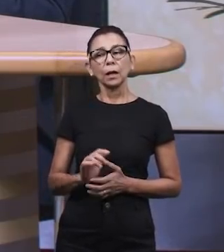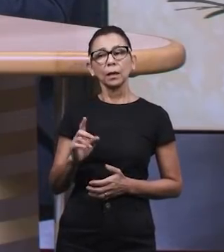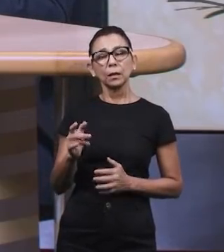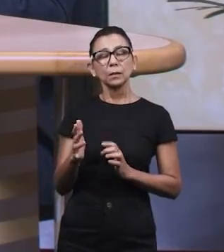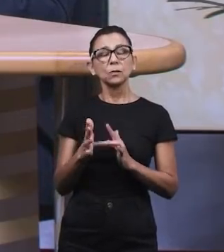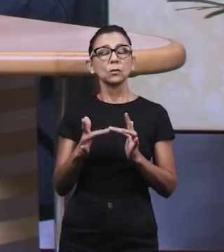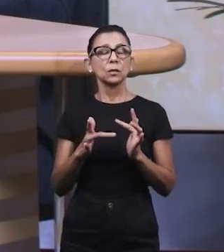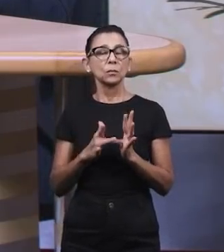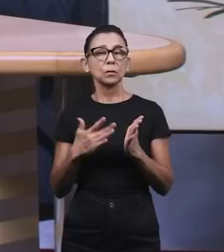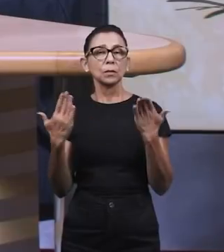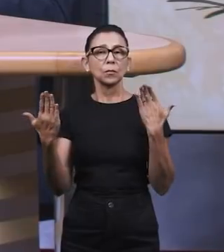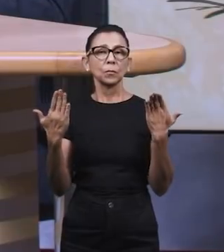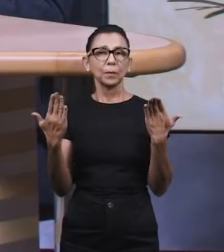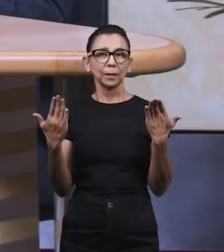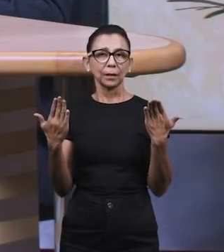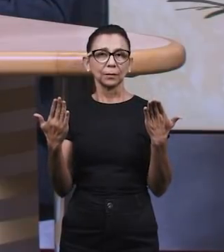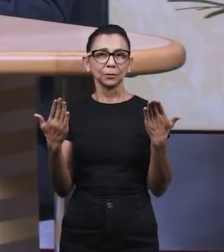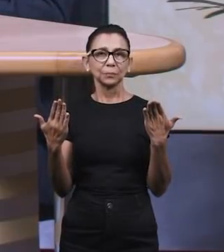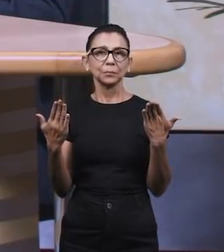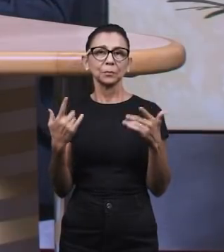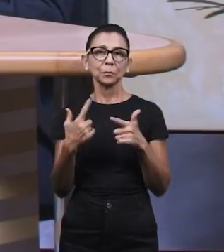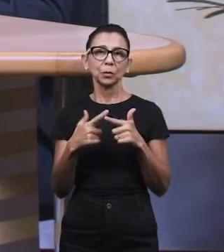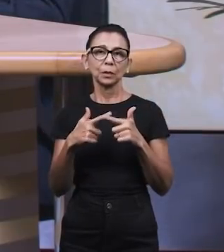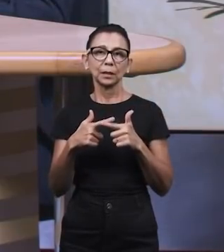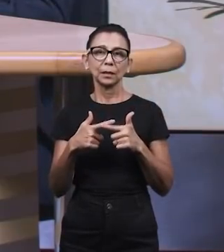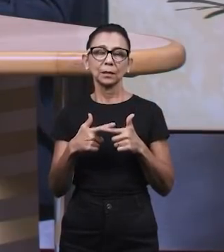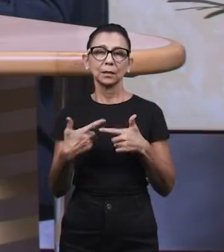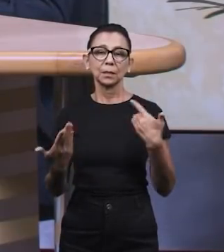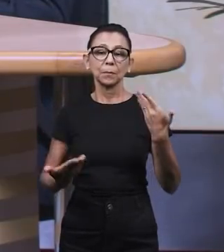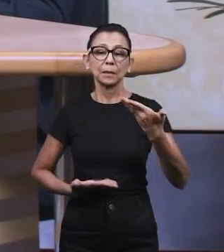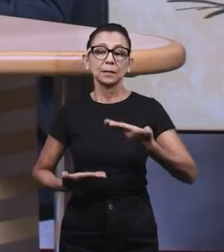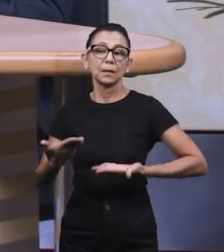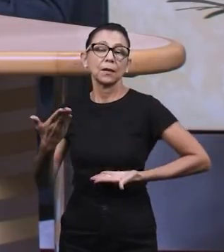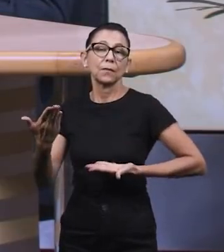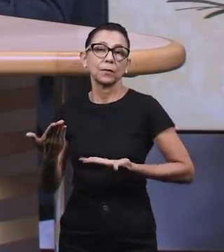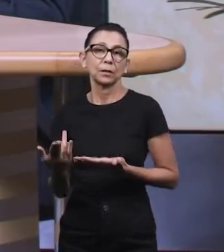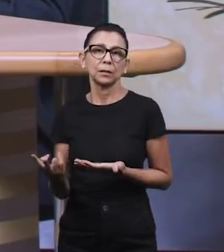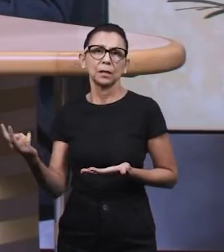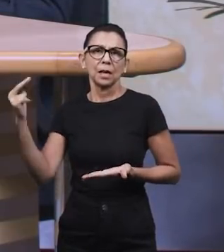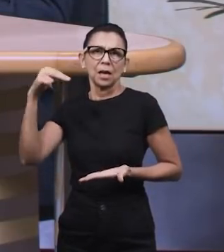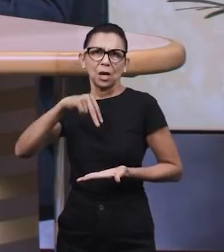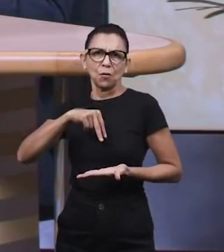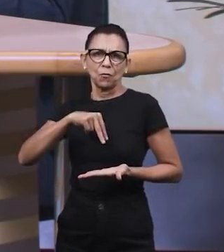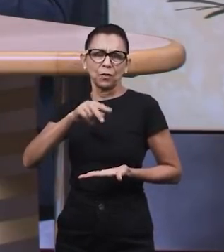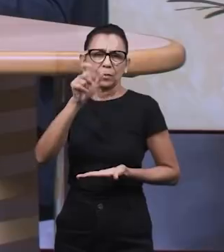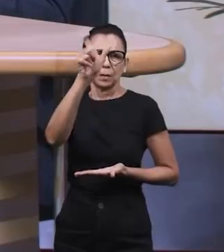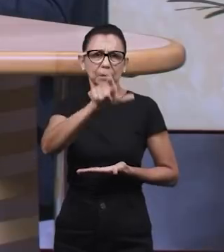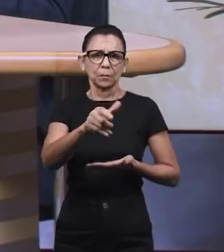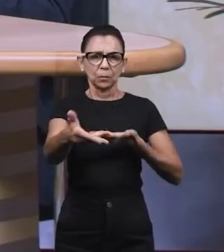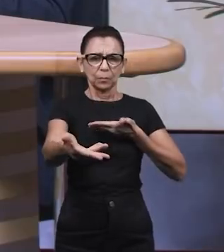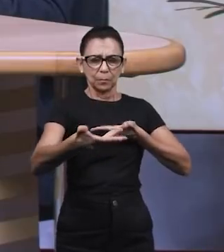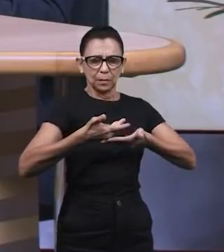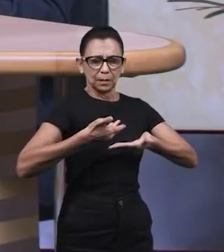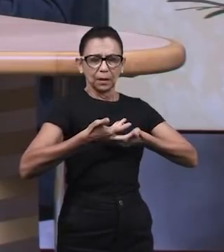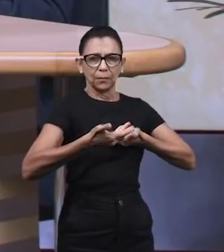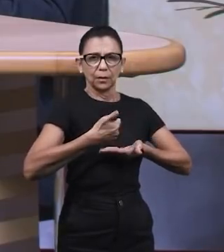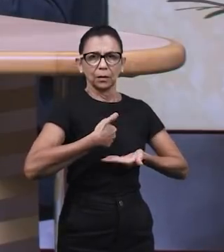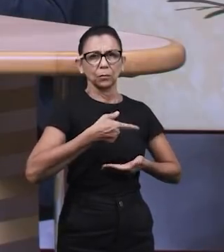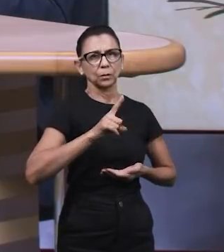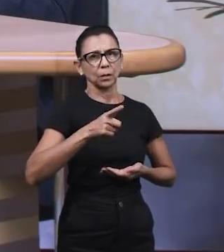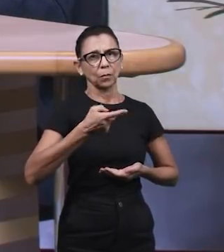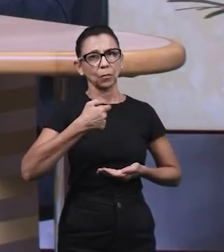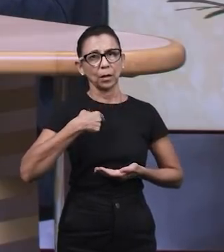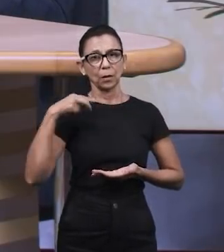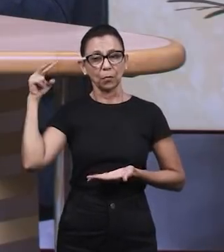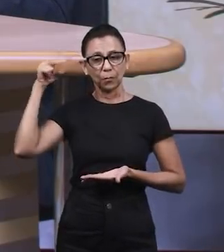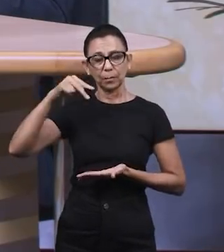bezerro como aquele que veio ao mundo para servir. Ele próprio disse, eu não vim para ser servido, mas eu vim para servir.